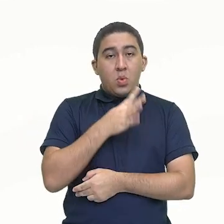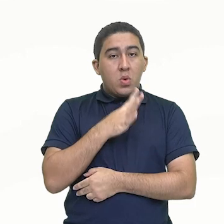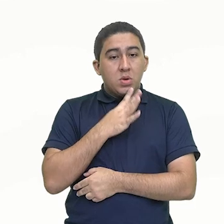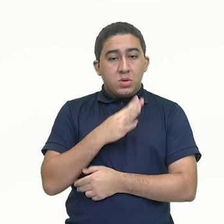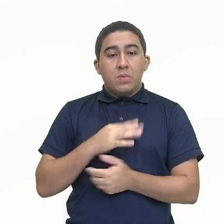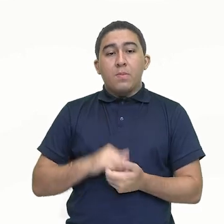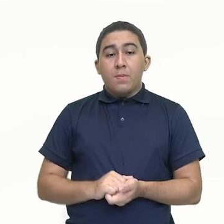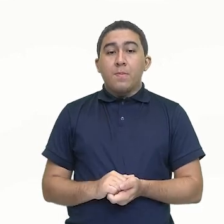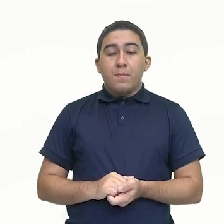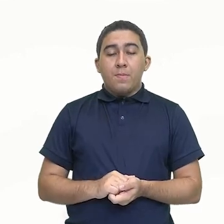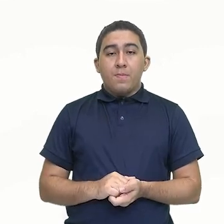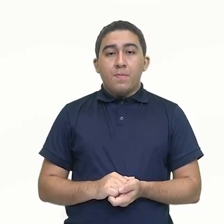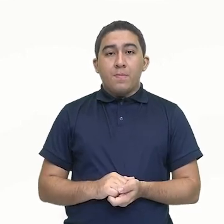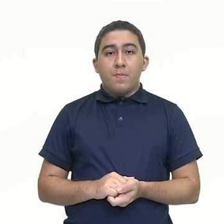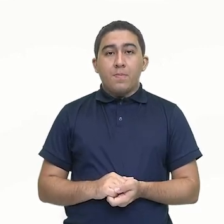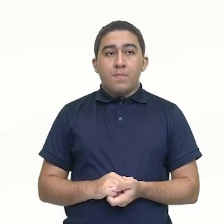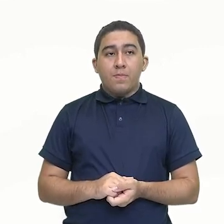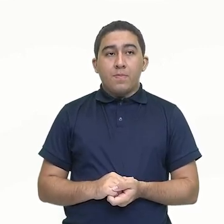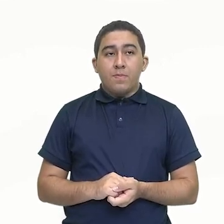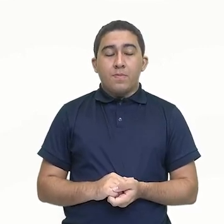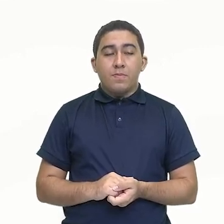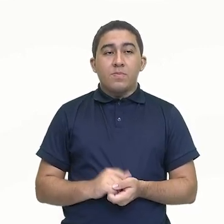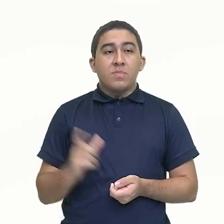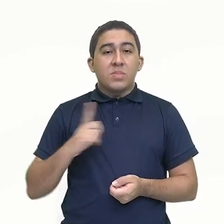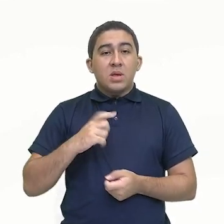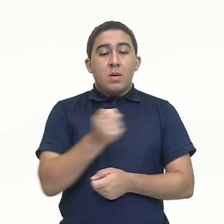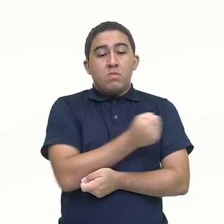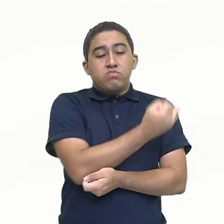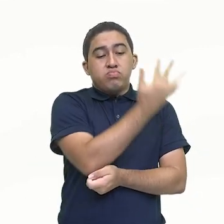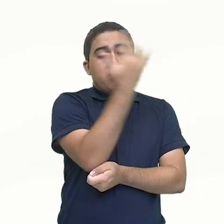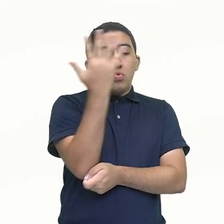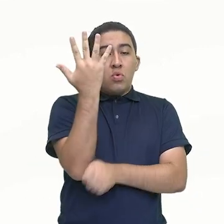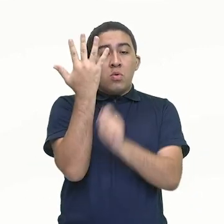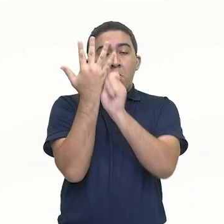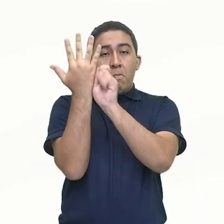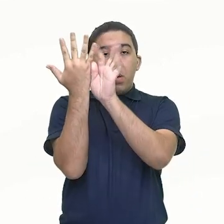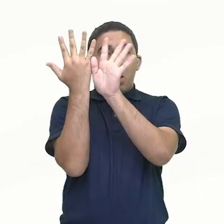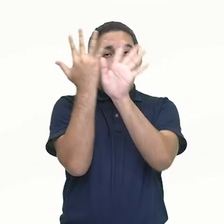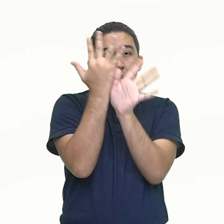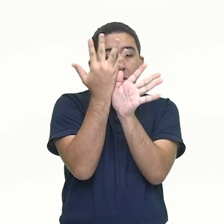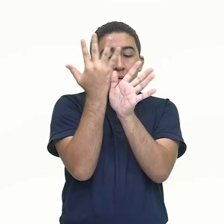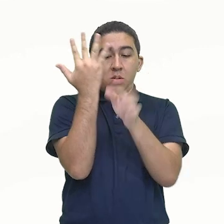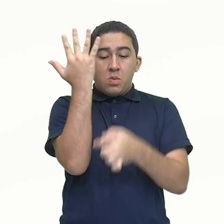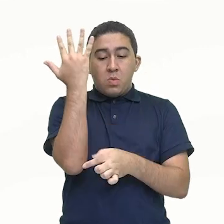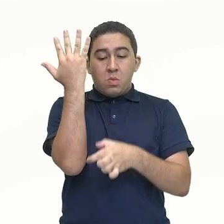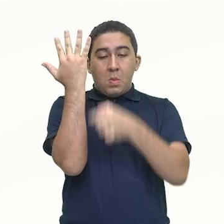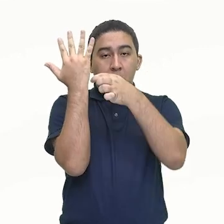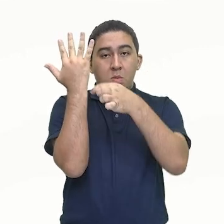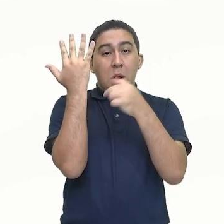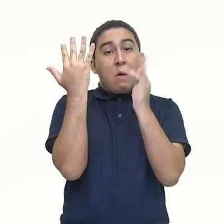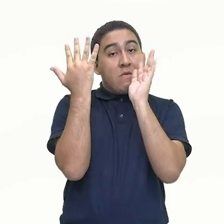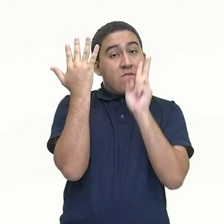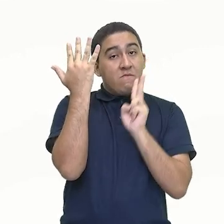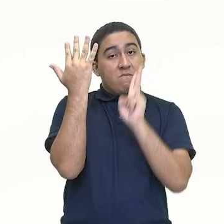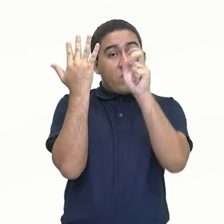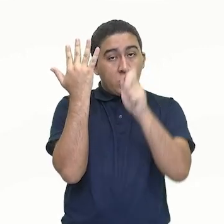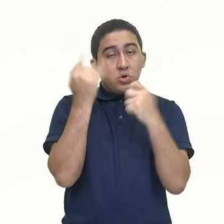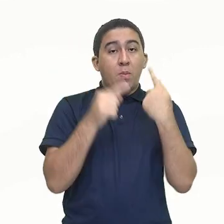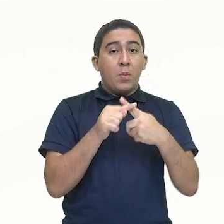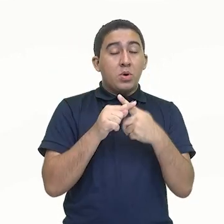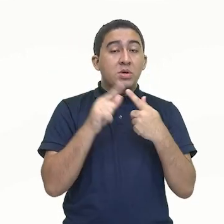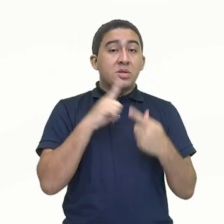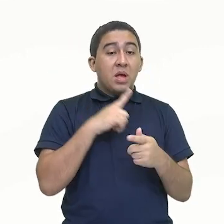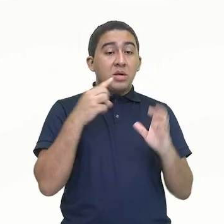as plantas com caules, com folhas, com troncos. Por quê? Porque elas são formadas por